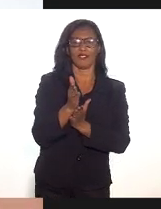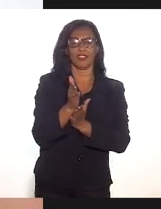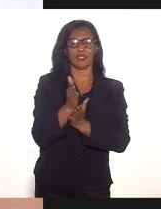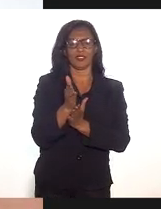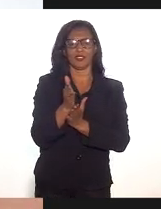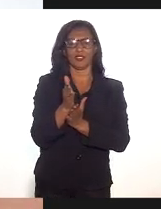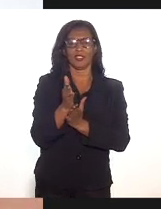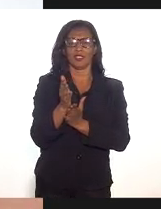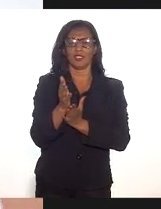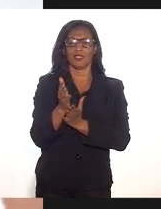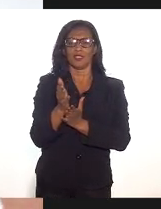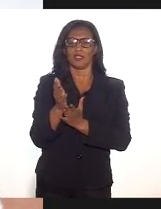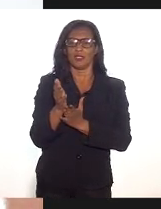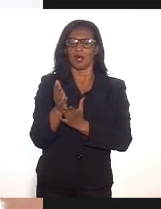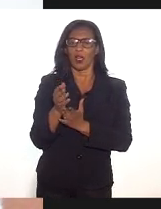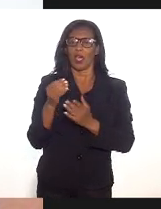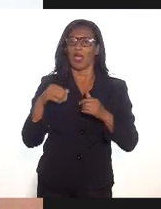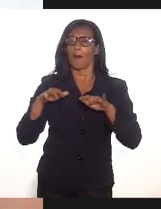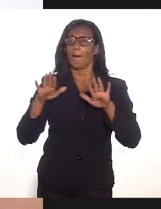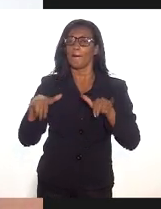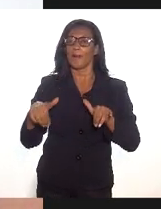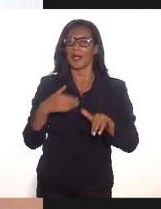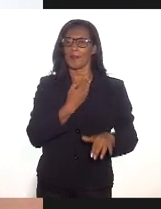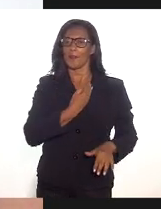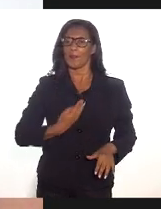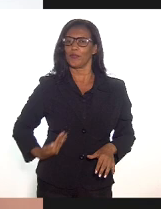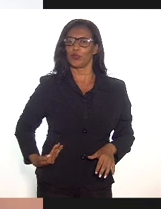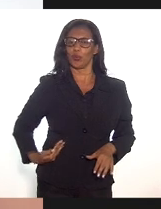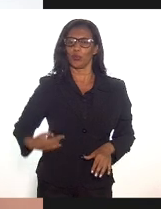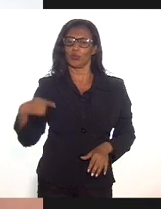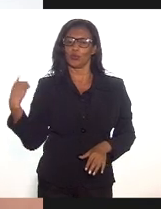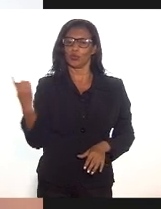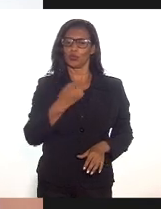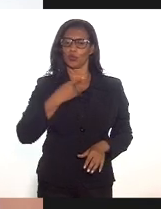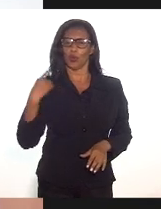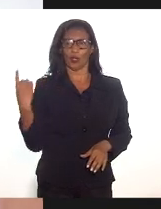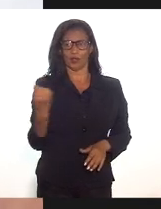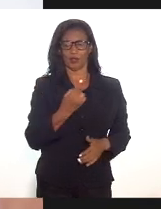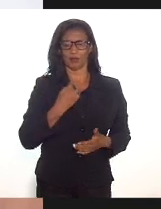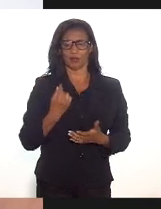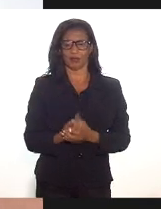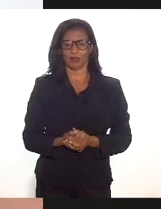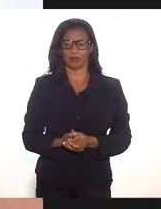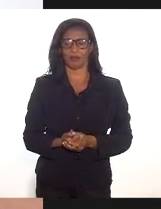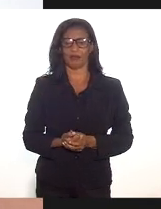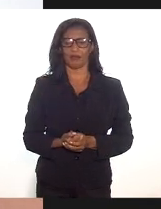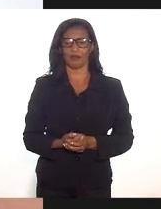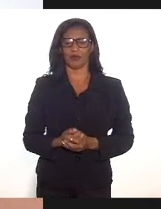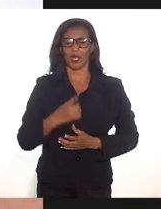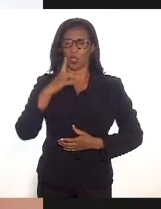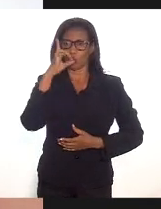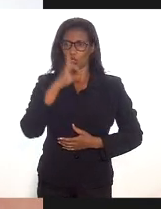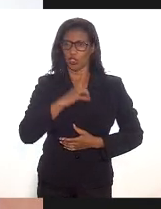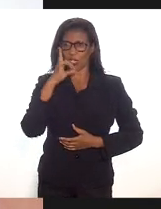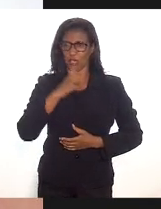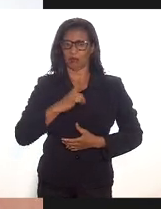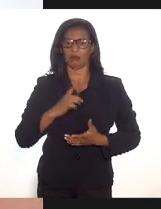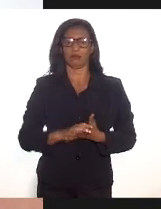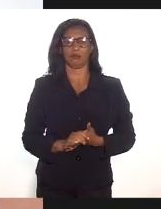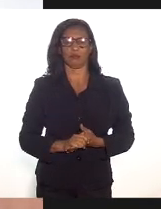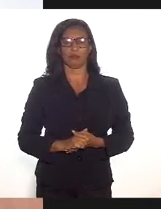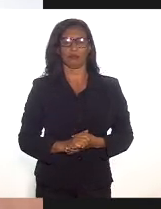a estatização como um bem público. Né? O fornecimento de água e saneamento é um bem público, é um direito de todos.